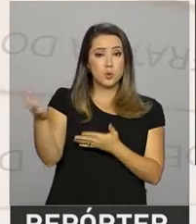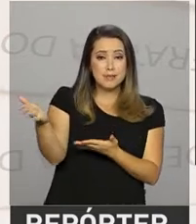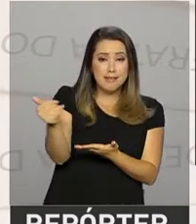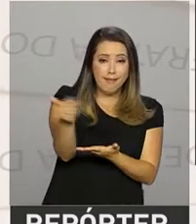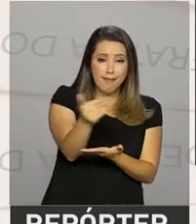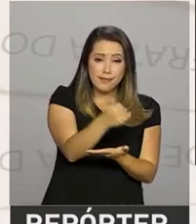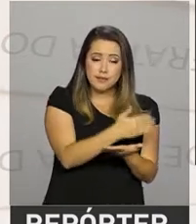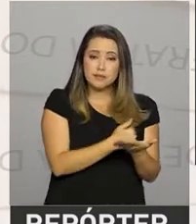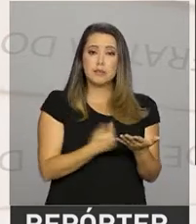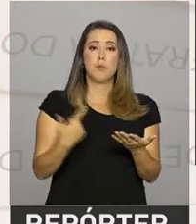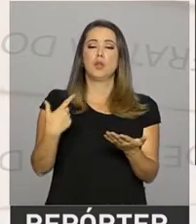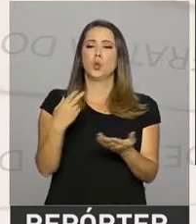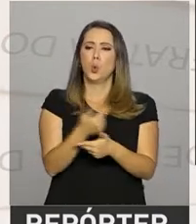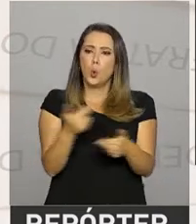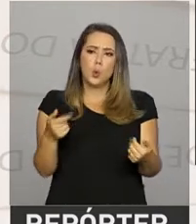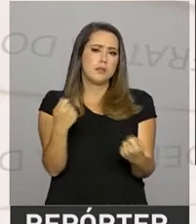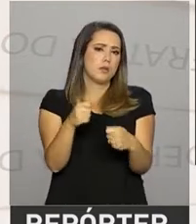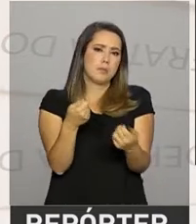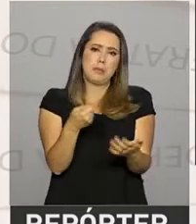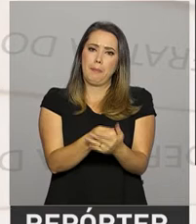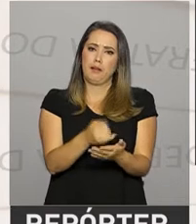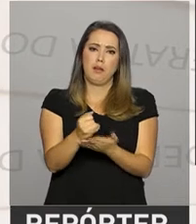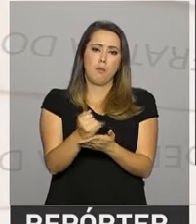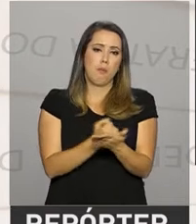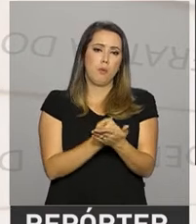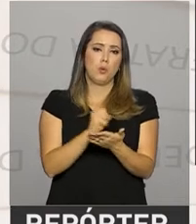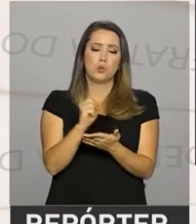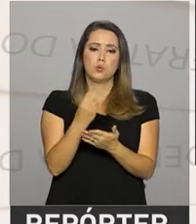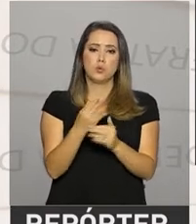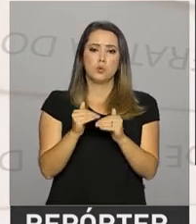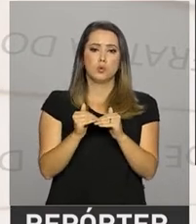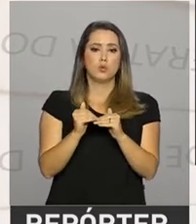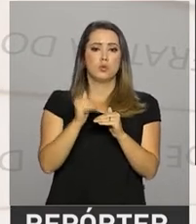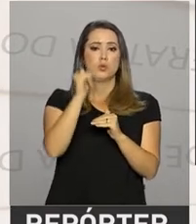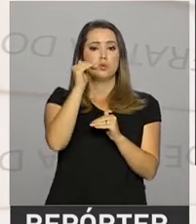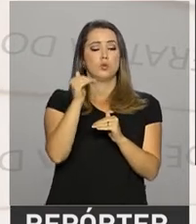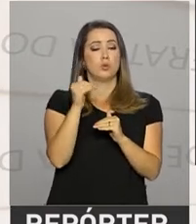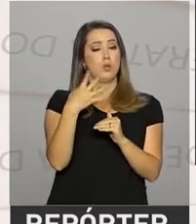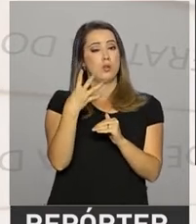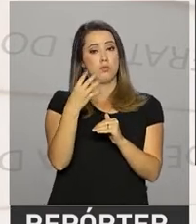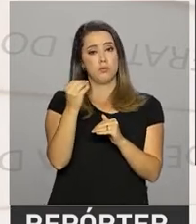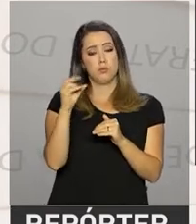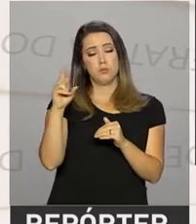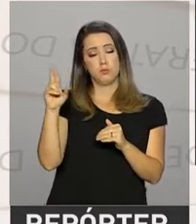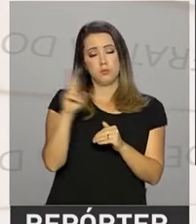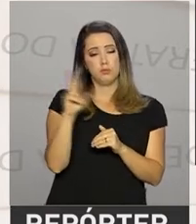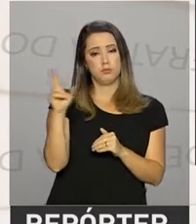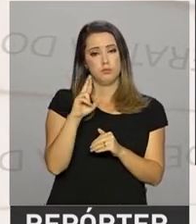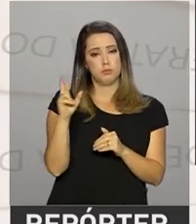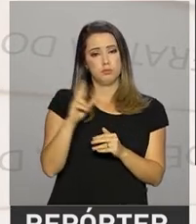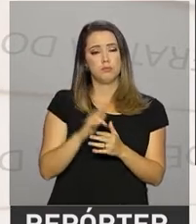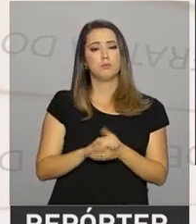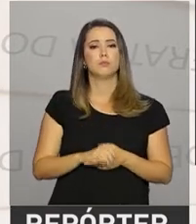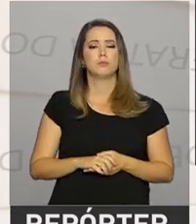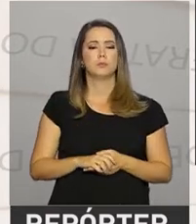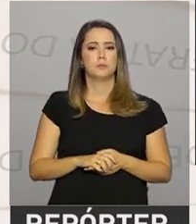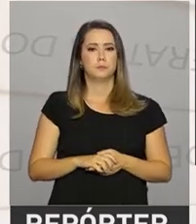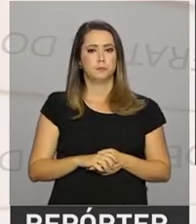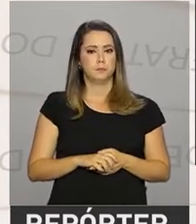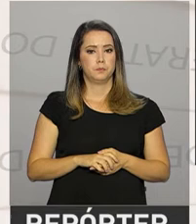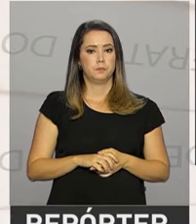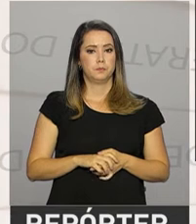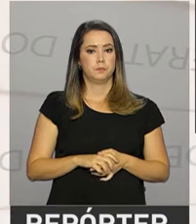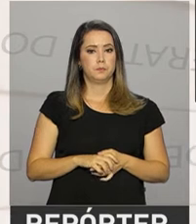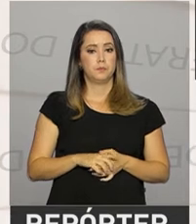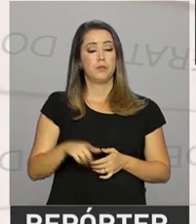rendimentos isentos não tributáveis ou tributados exclusivamente na fonte acima de 40 mil reais